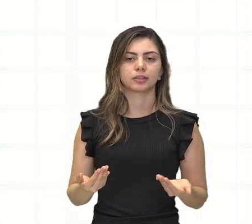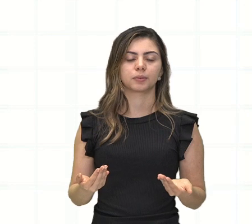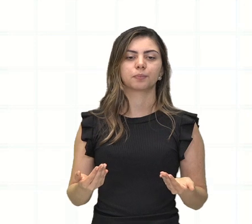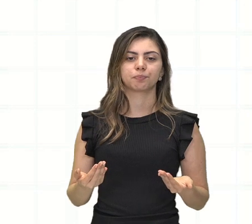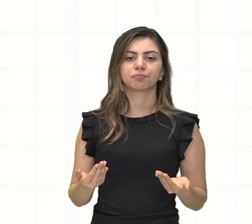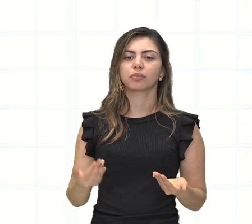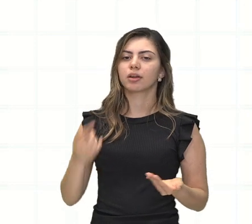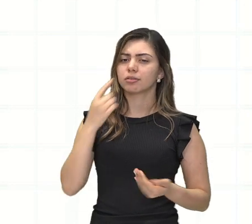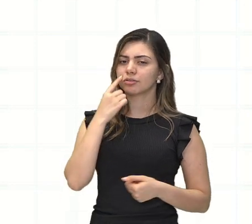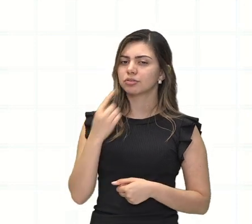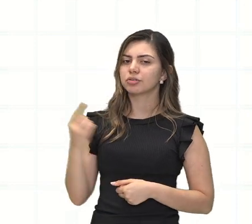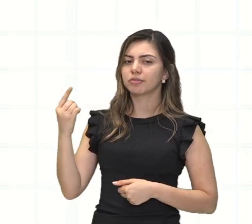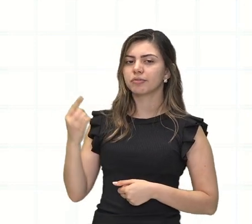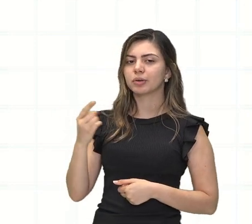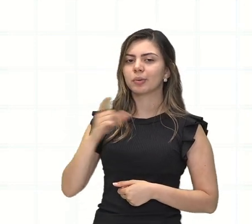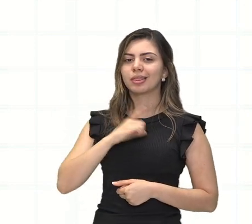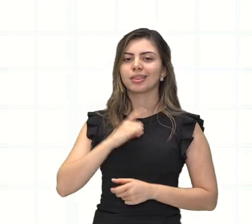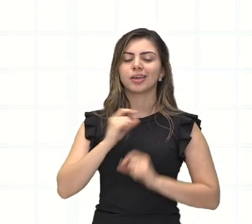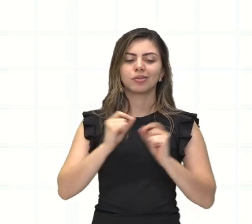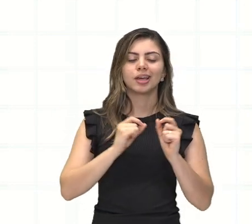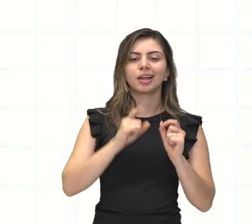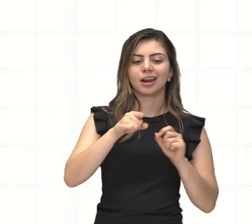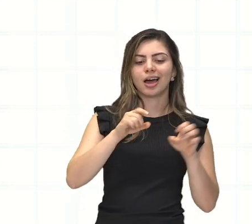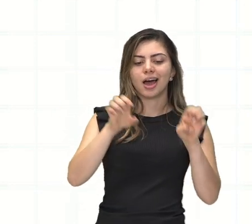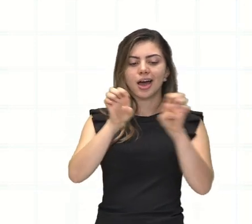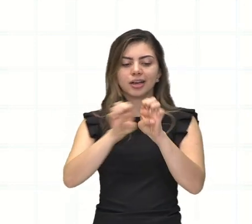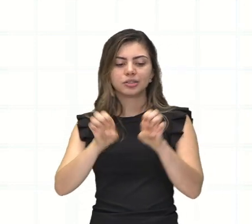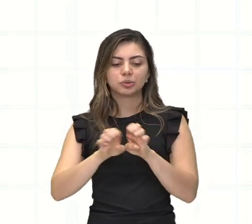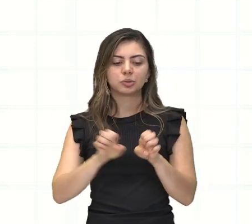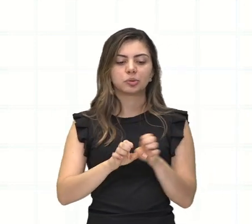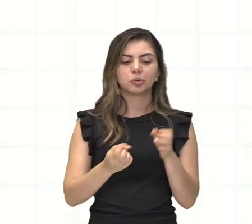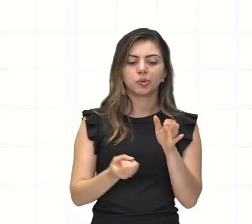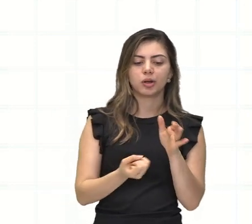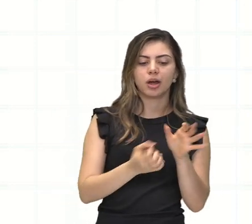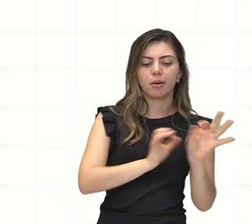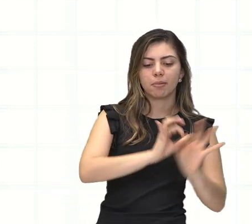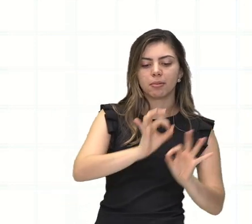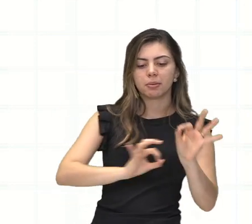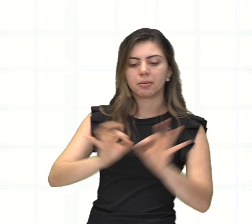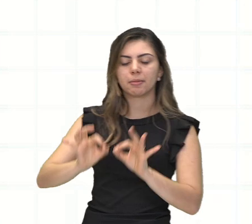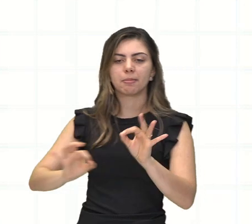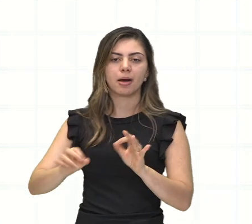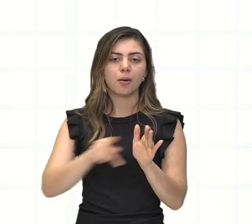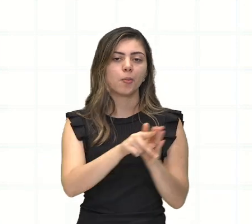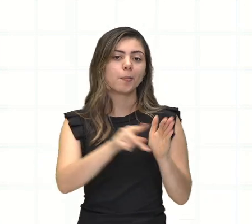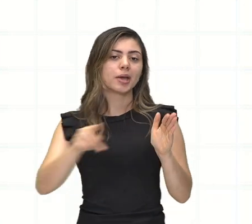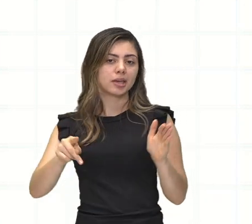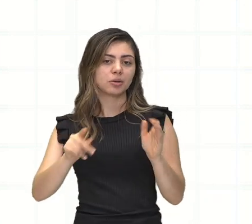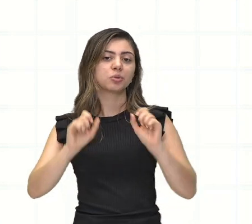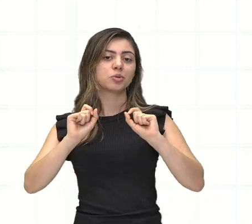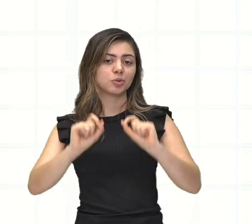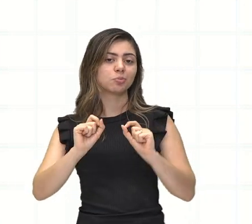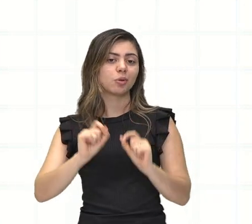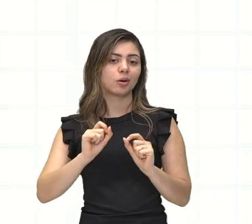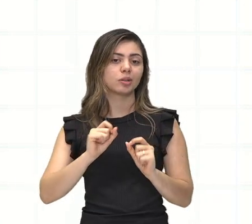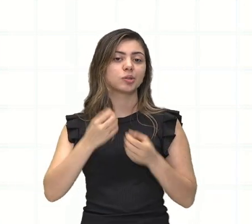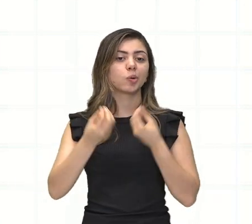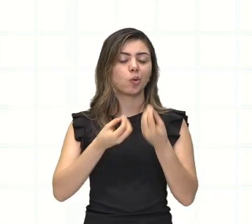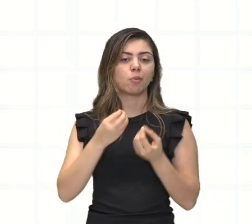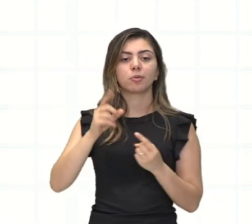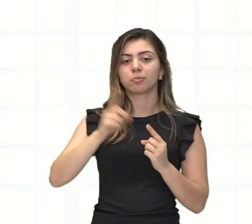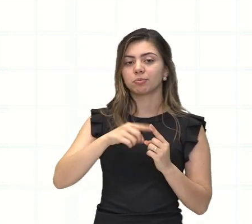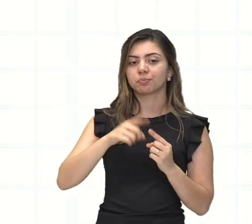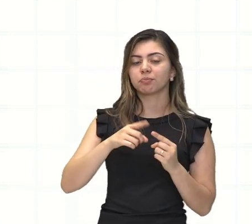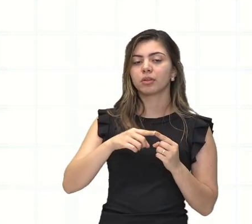com a maneira como se estruturam os períodos, ele pode ser classificado como